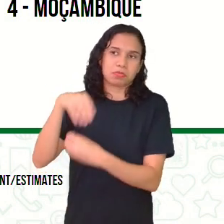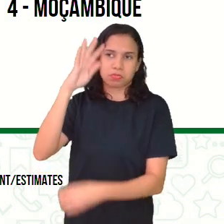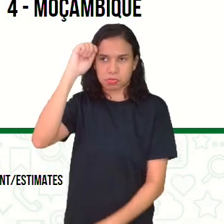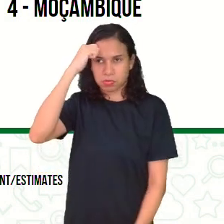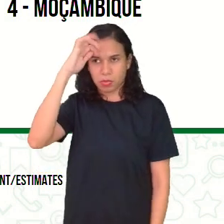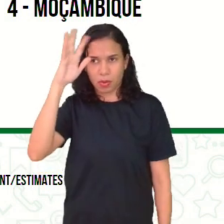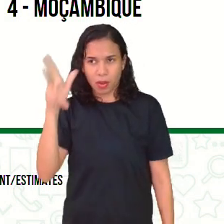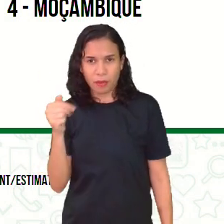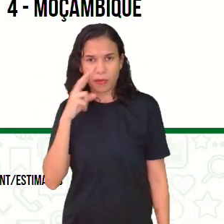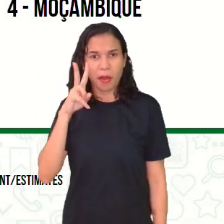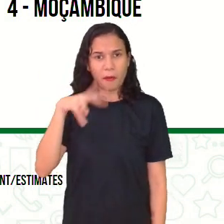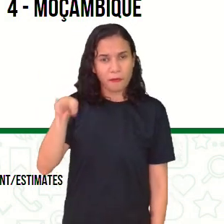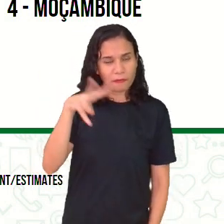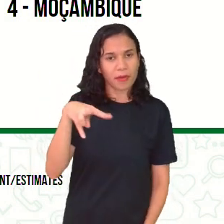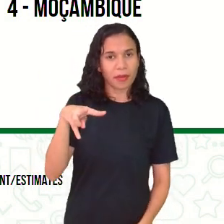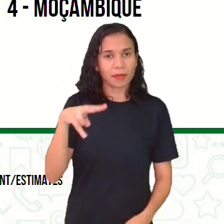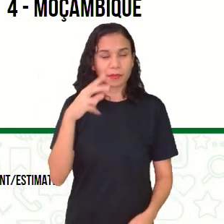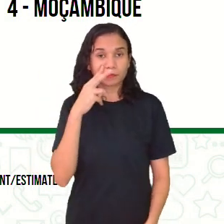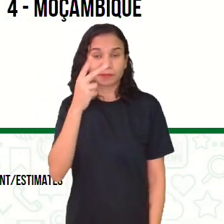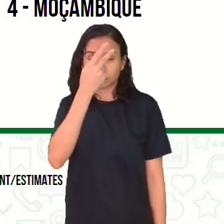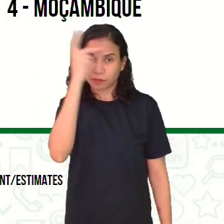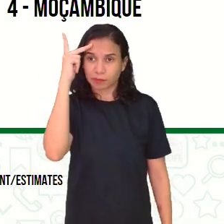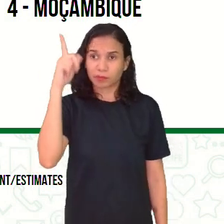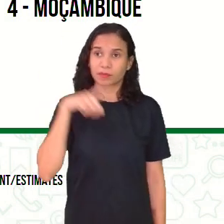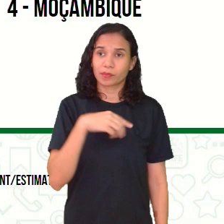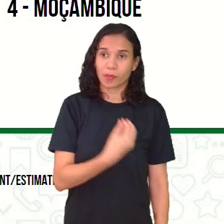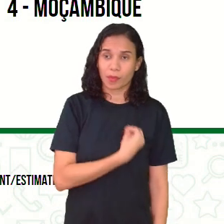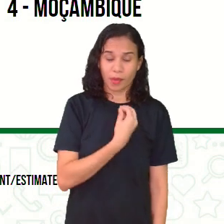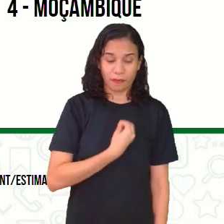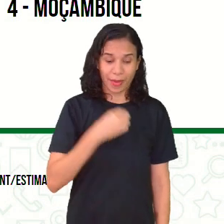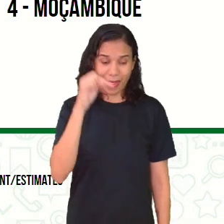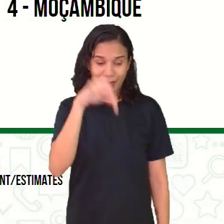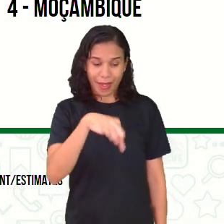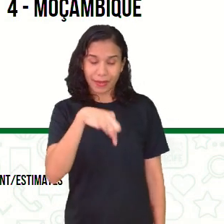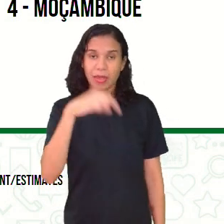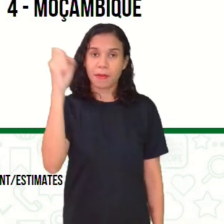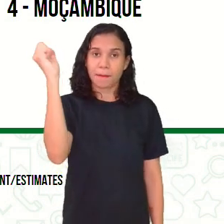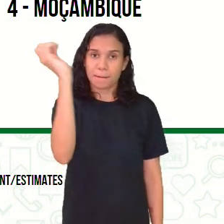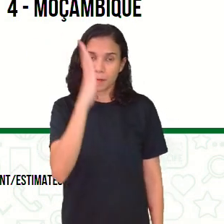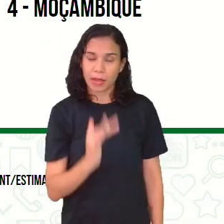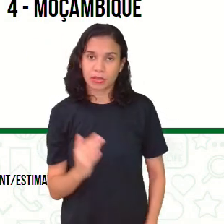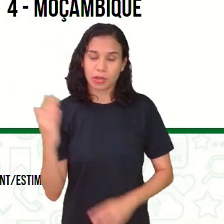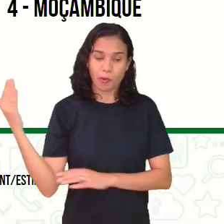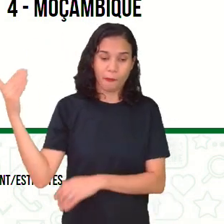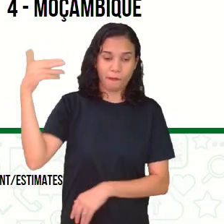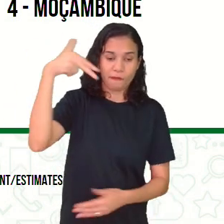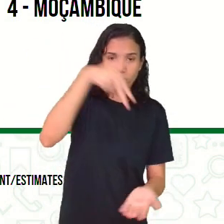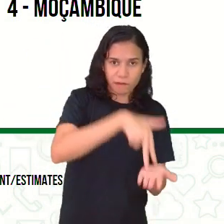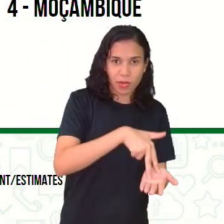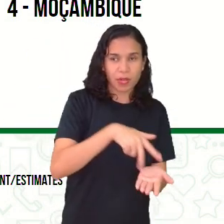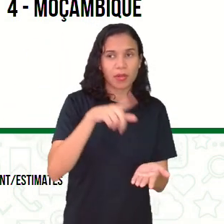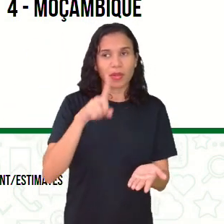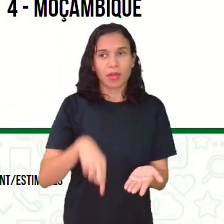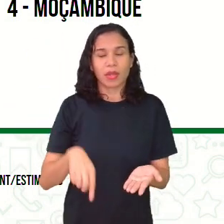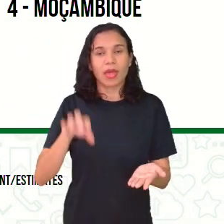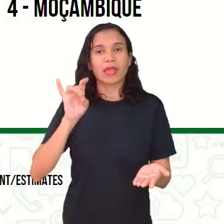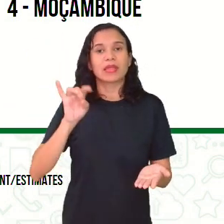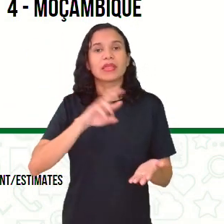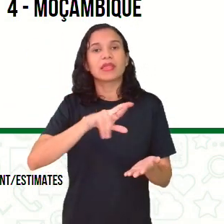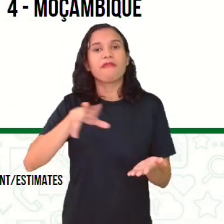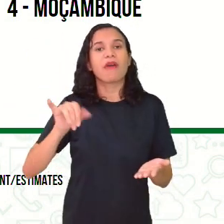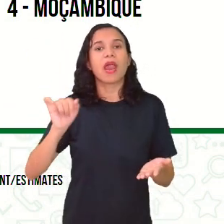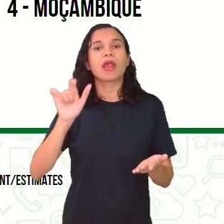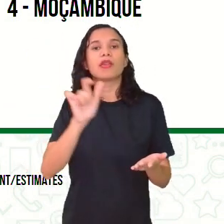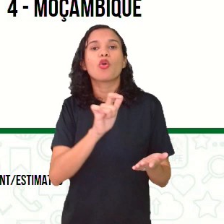mapa. As pessoas que vieram para o Brasil são pessoas de regiões distintas da